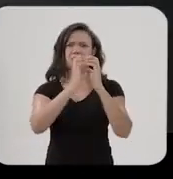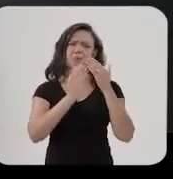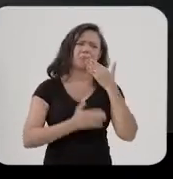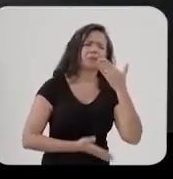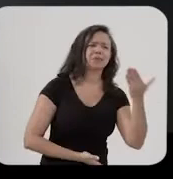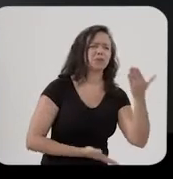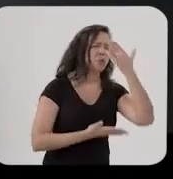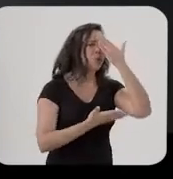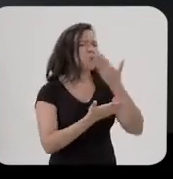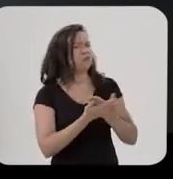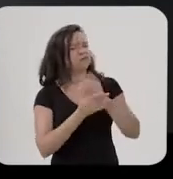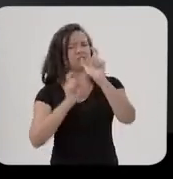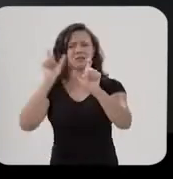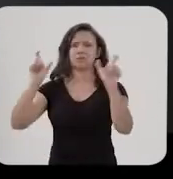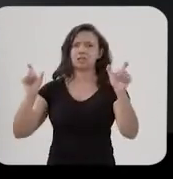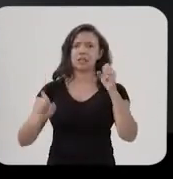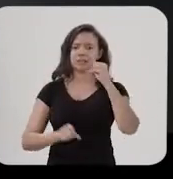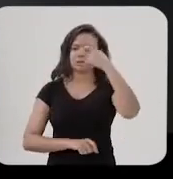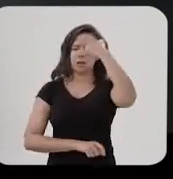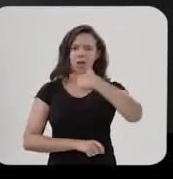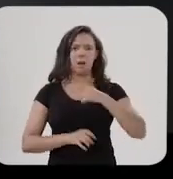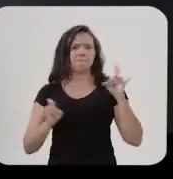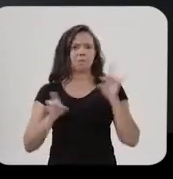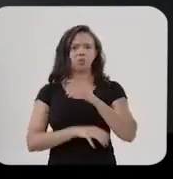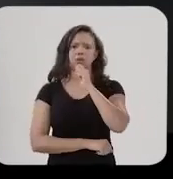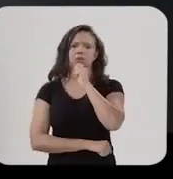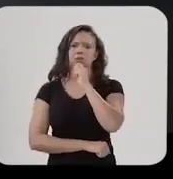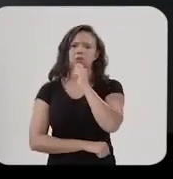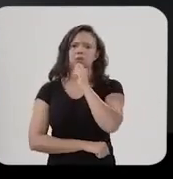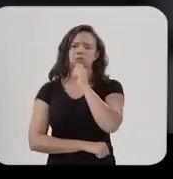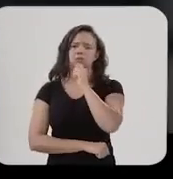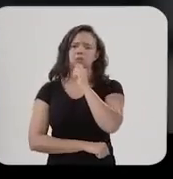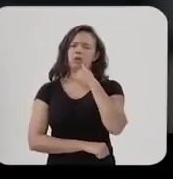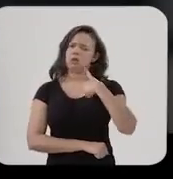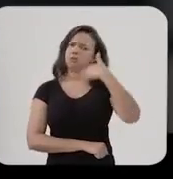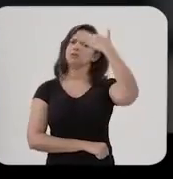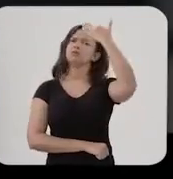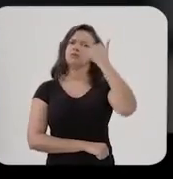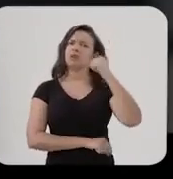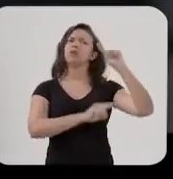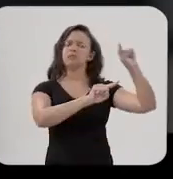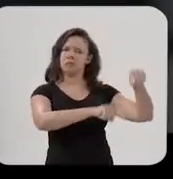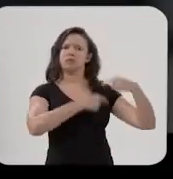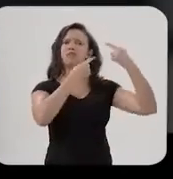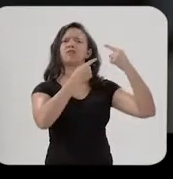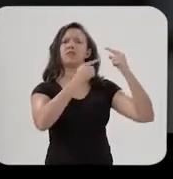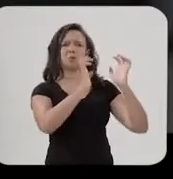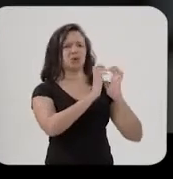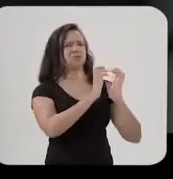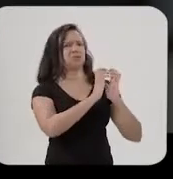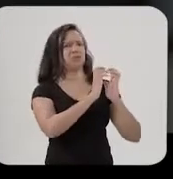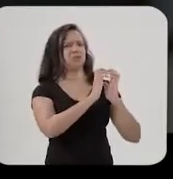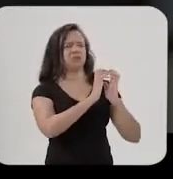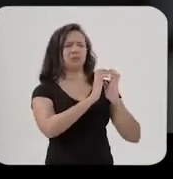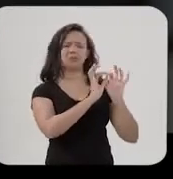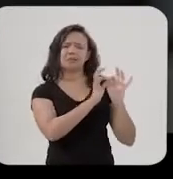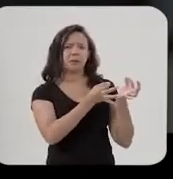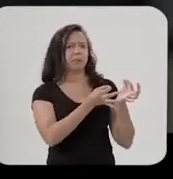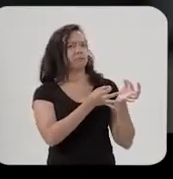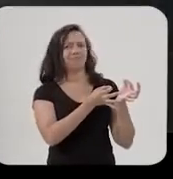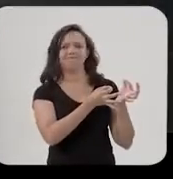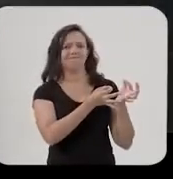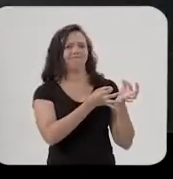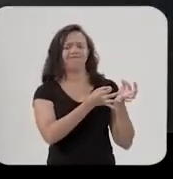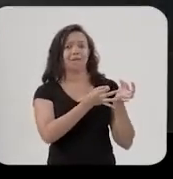das pessoas se eu não estivesse pronto para governar minha cidade. Eu sei o tamanho dos desafios que o Recife tem. Não são